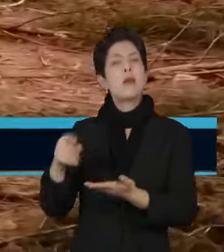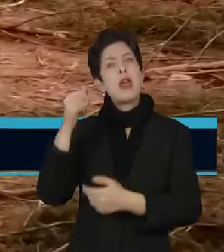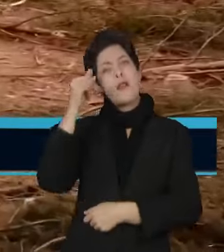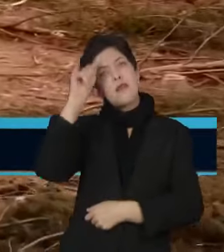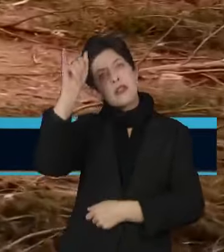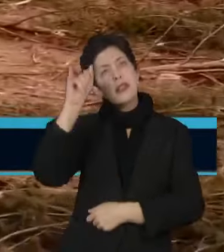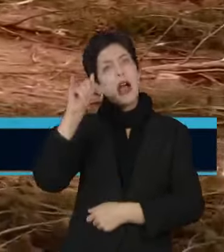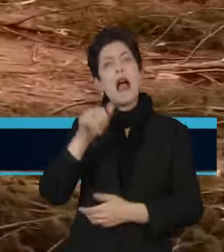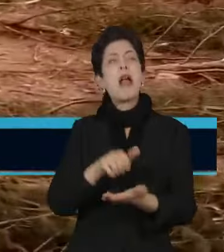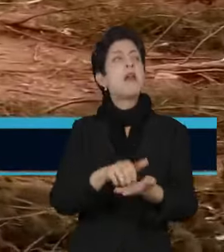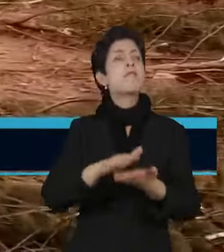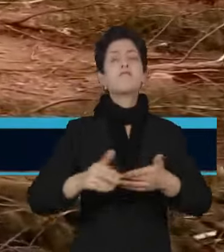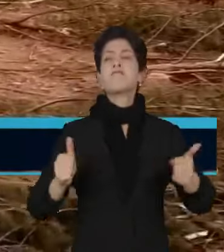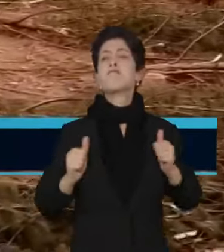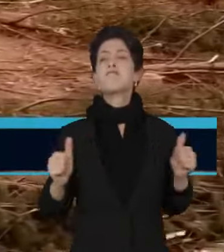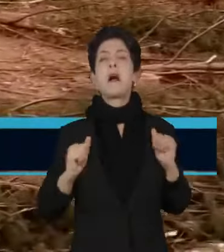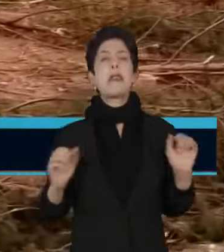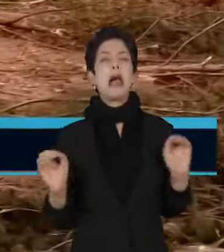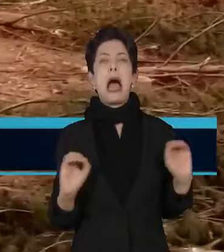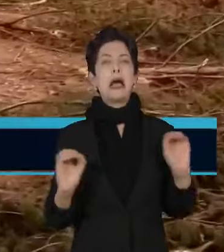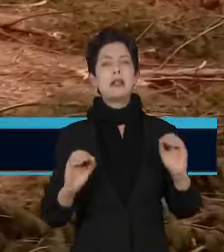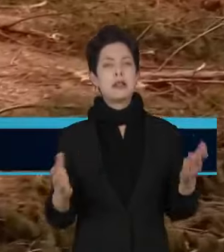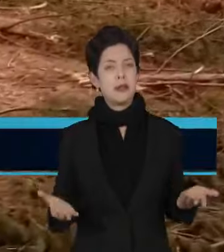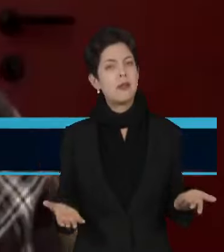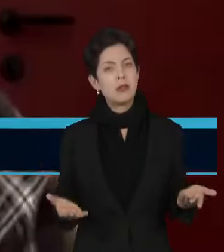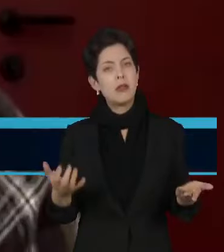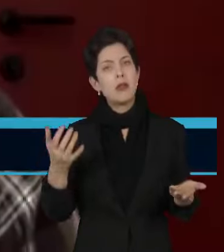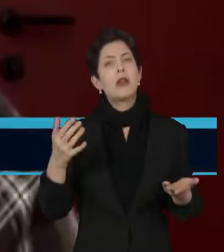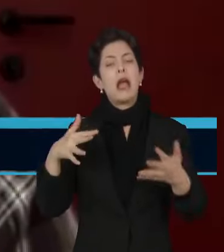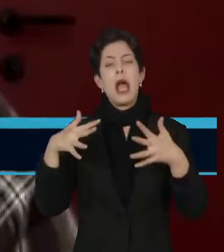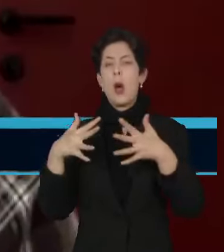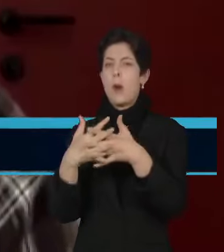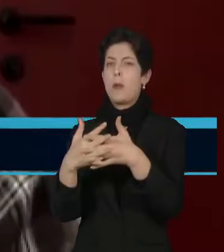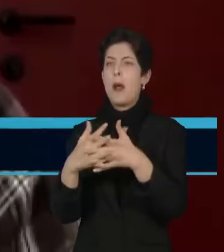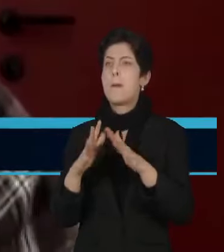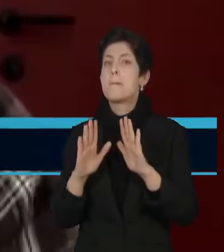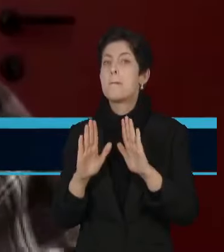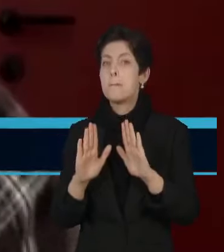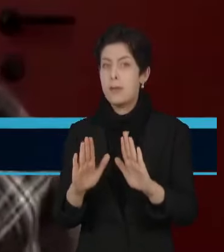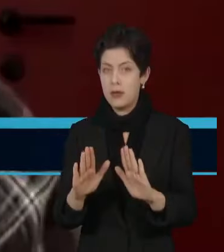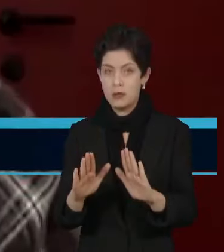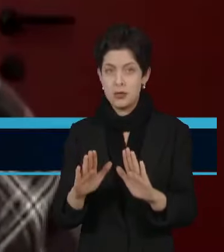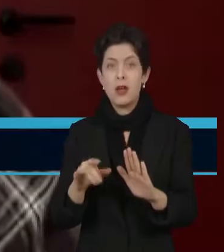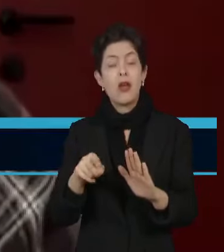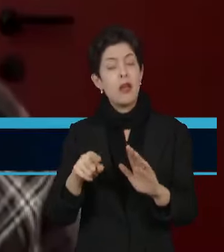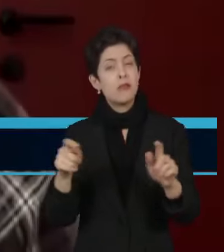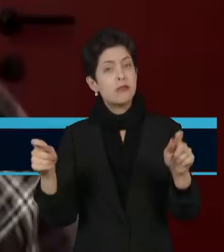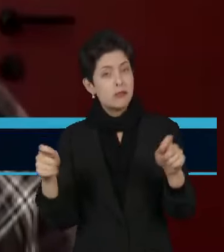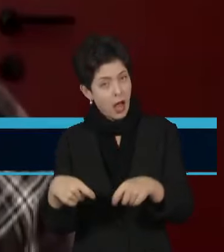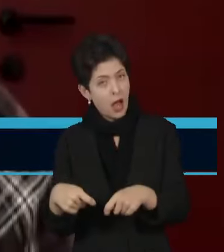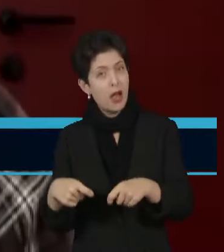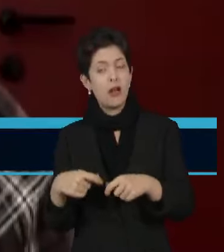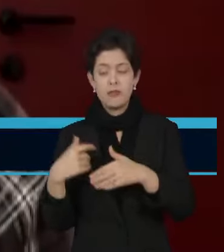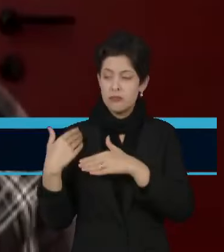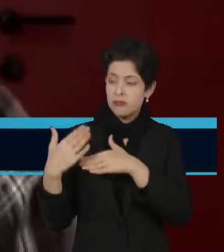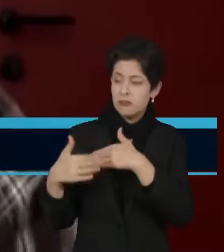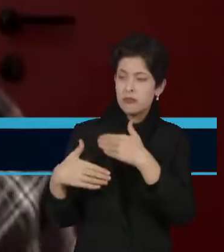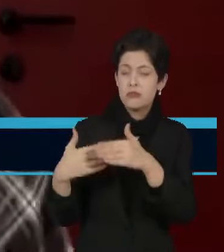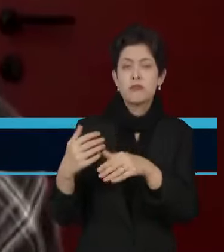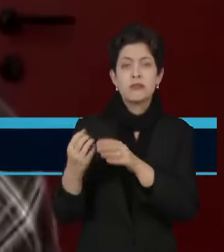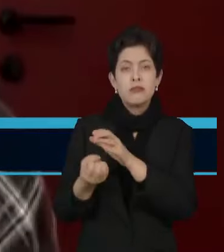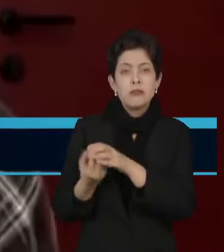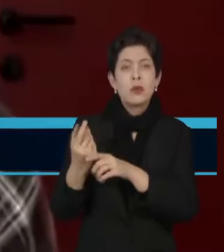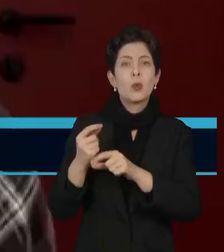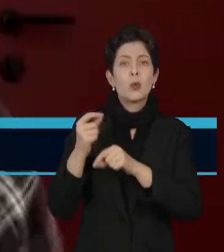a impunidade então esses cálculos eles eh são complexos Mas eles são possíveis e vem sendo desenvolvidos com cada vez